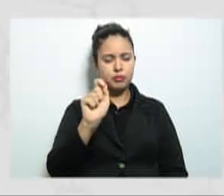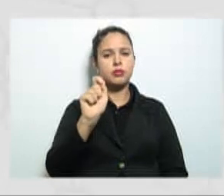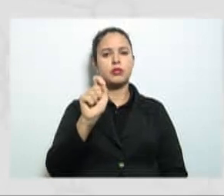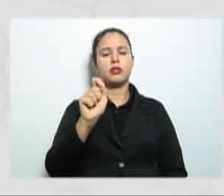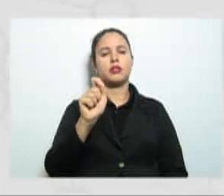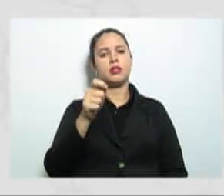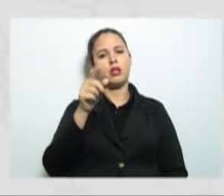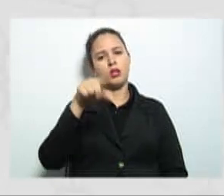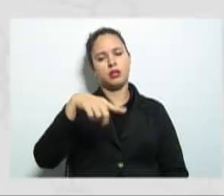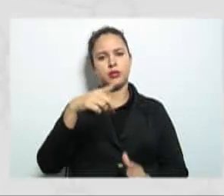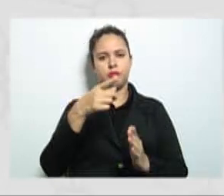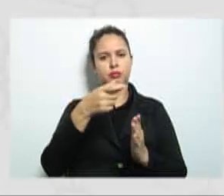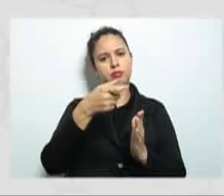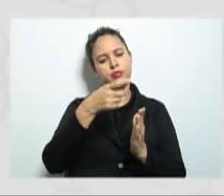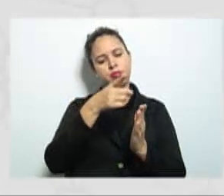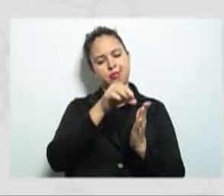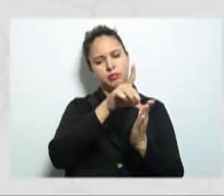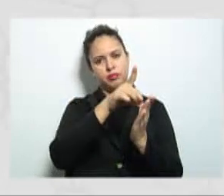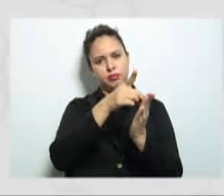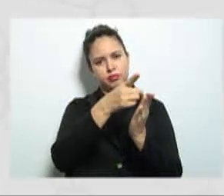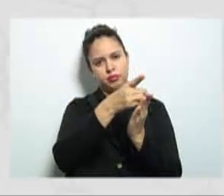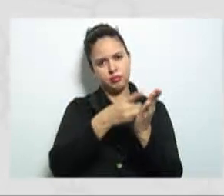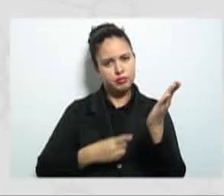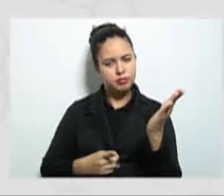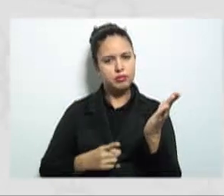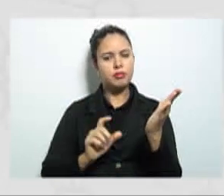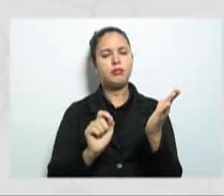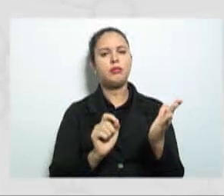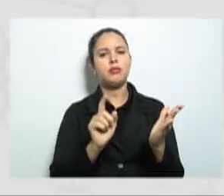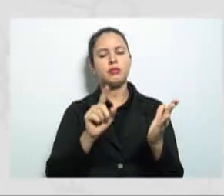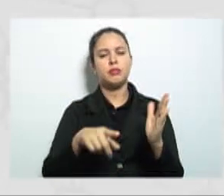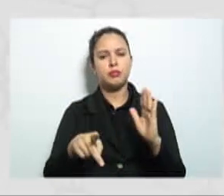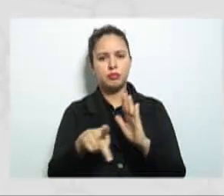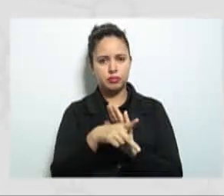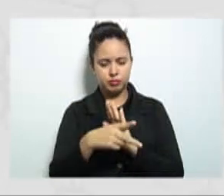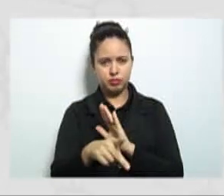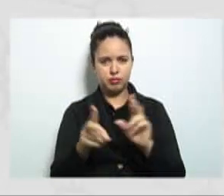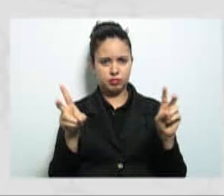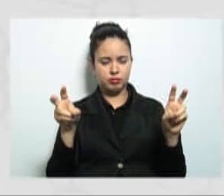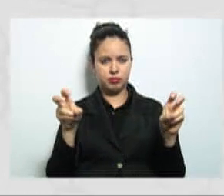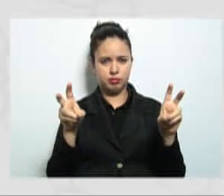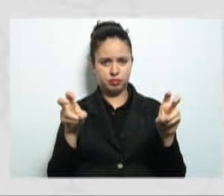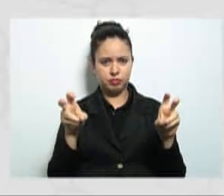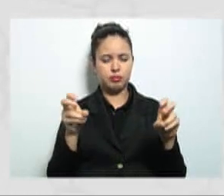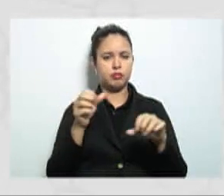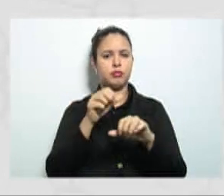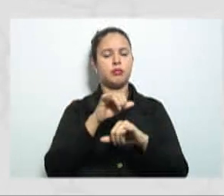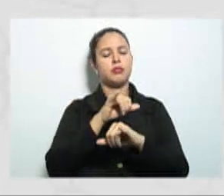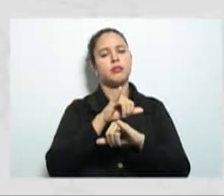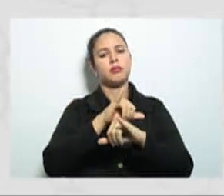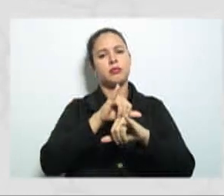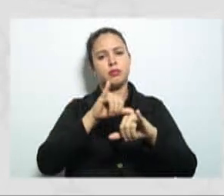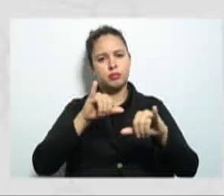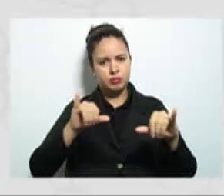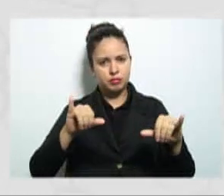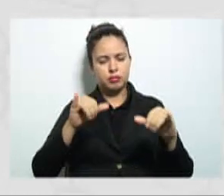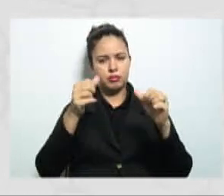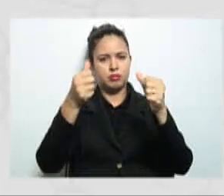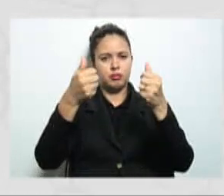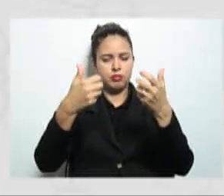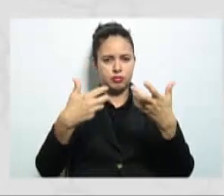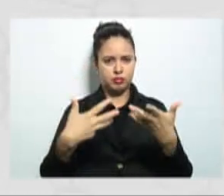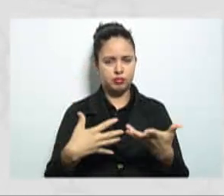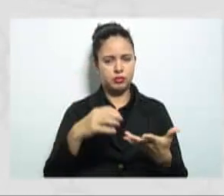de redação em que se apresenta considerações a respeito de um tema, para expor, explanar, explicar